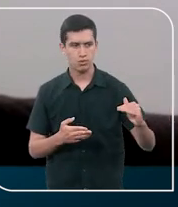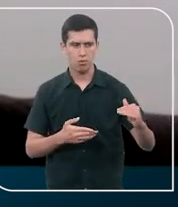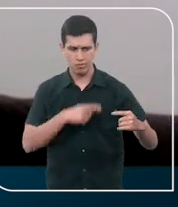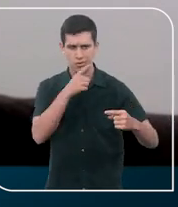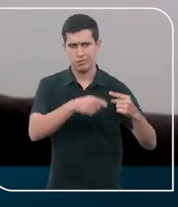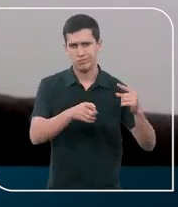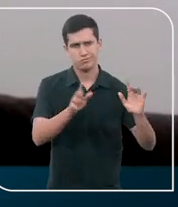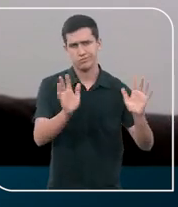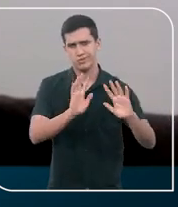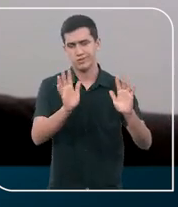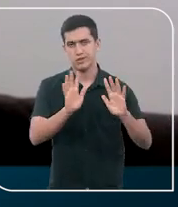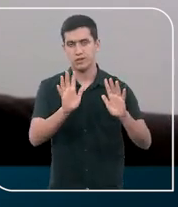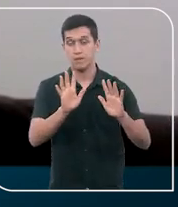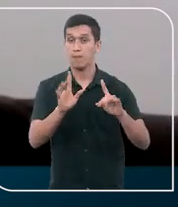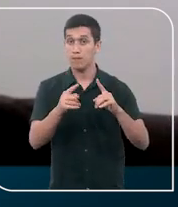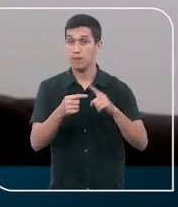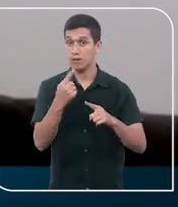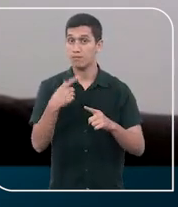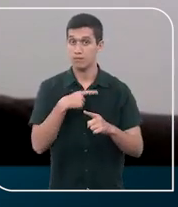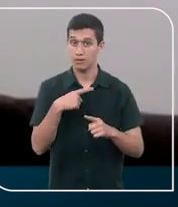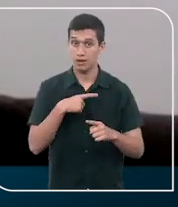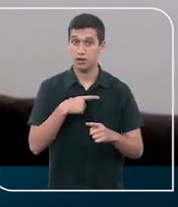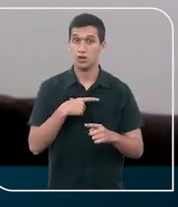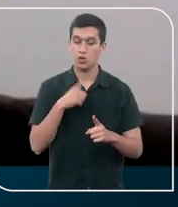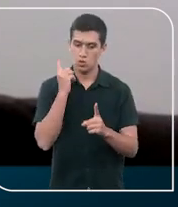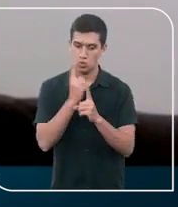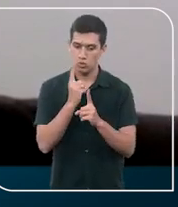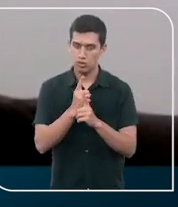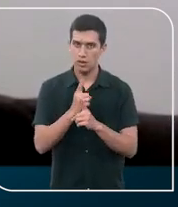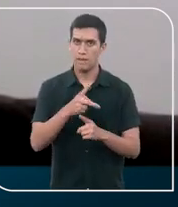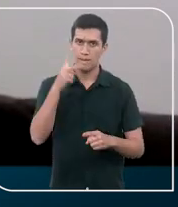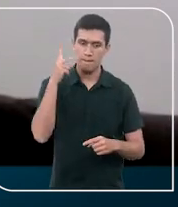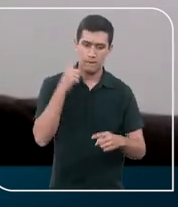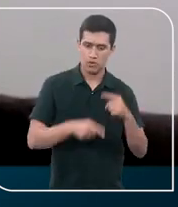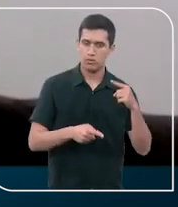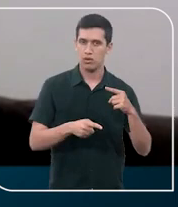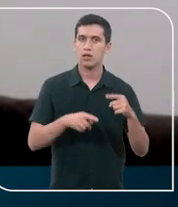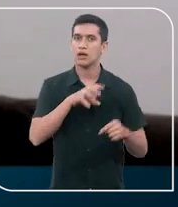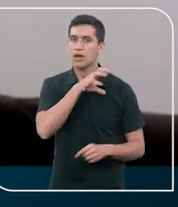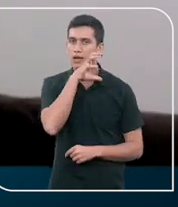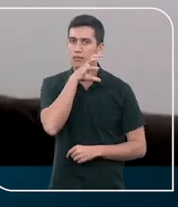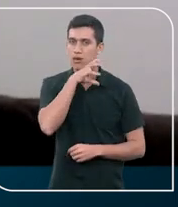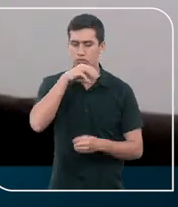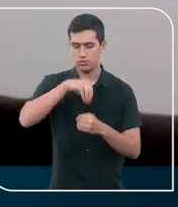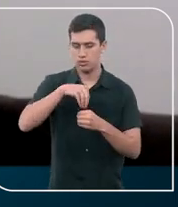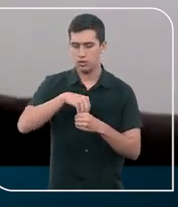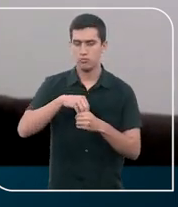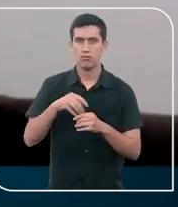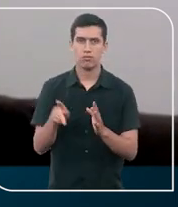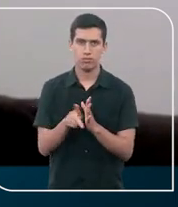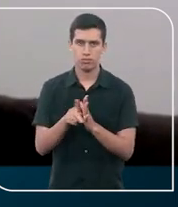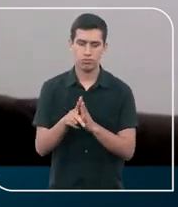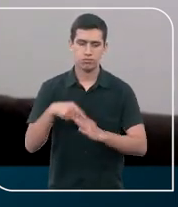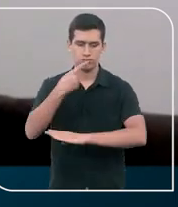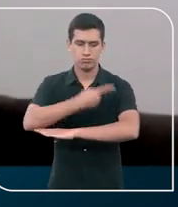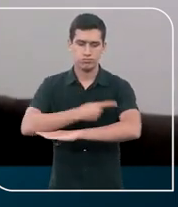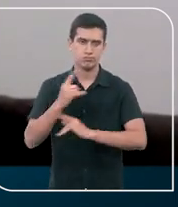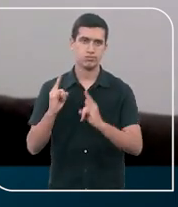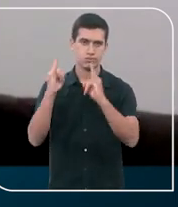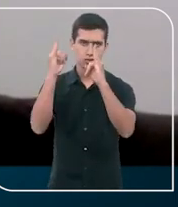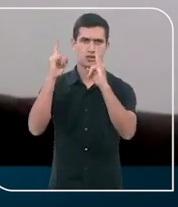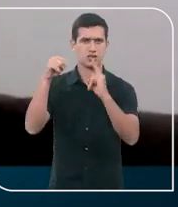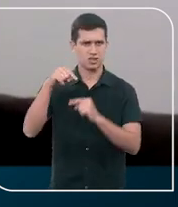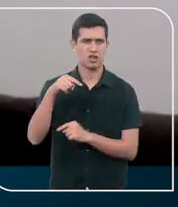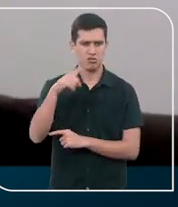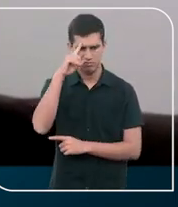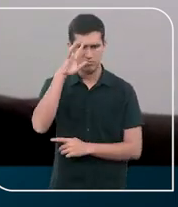a vedação dos animais em condomínio. Eu acho que essa é uma medida mais extrema e desrazoável, sim, né? Porque realmente você deve ter esse